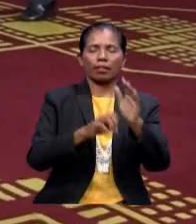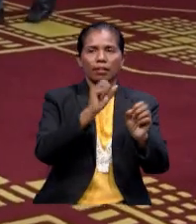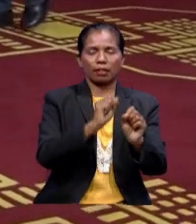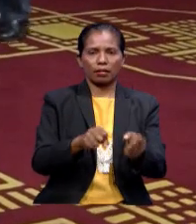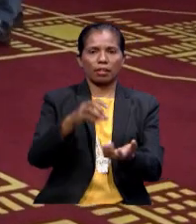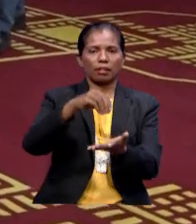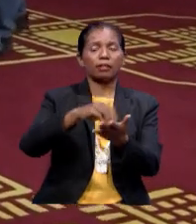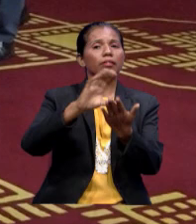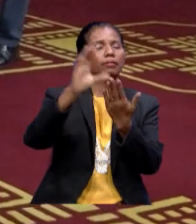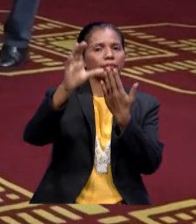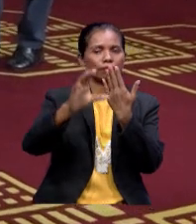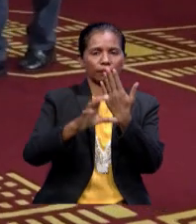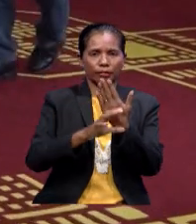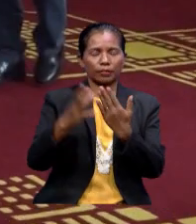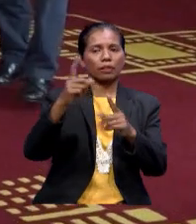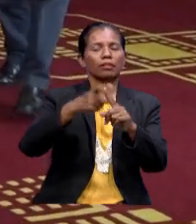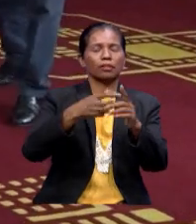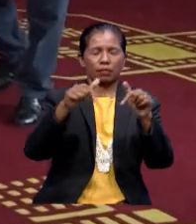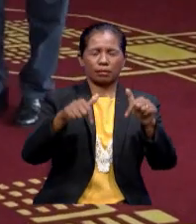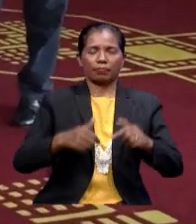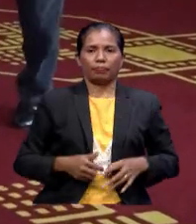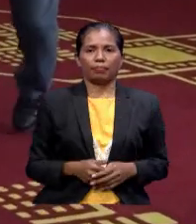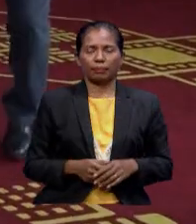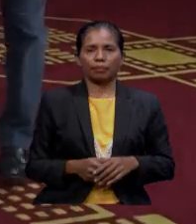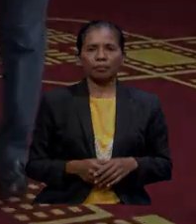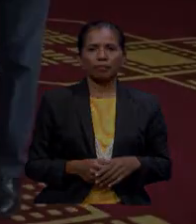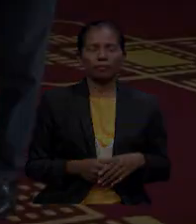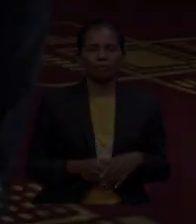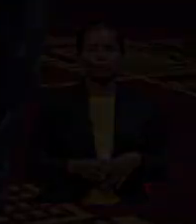calendário eleição parlamentar ia fulang ne. Aderito Ximenes, Agostinho da Costa, Ziemen.